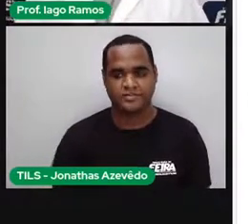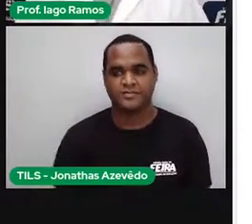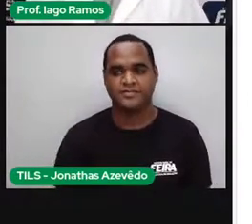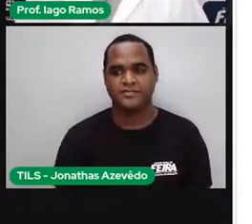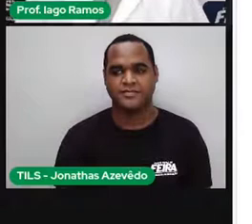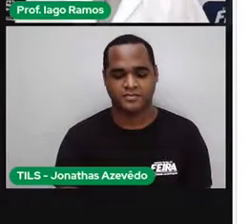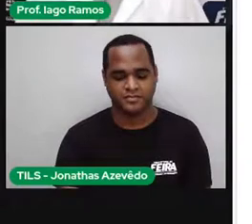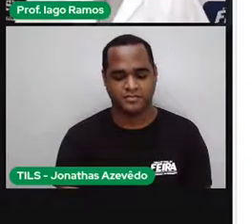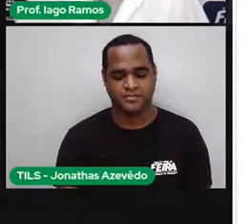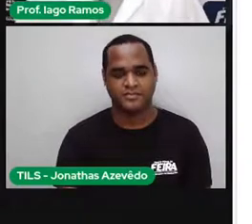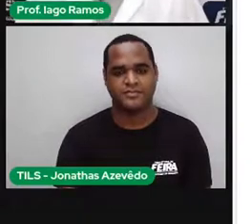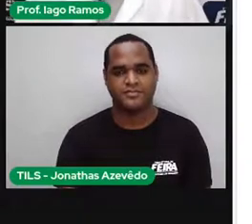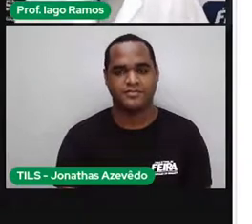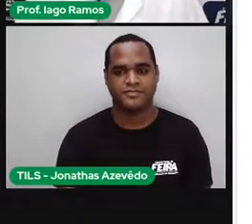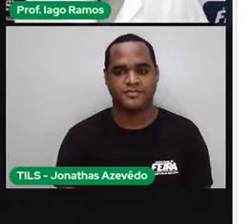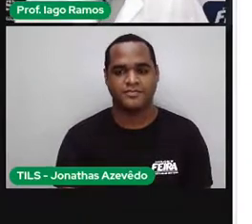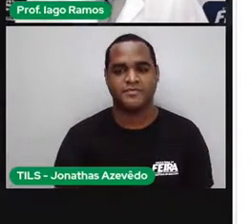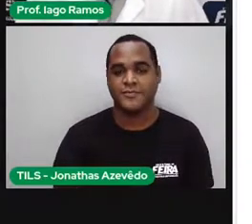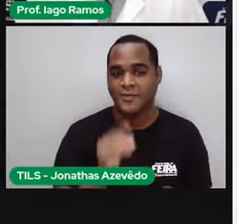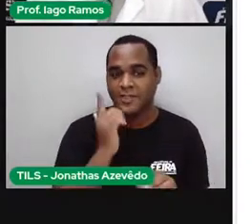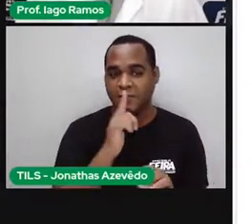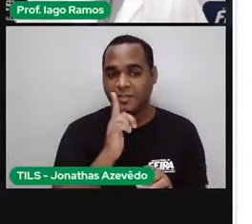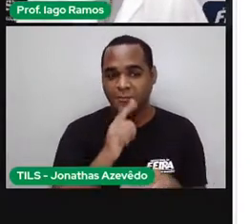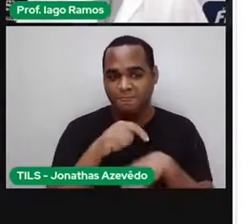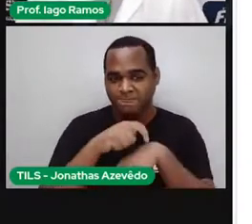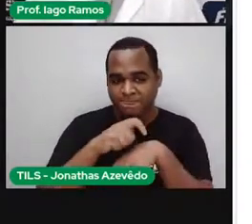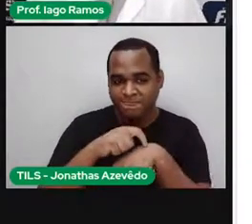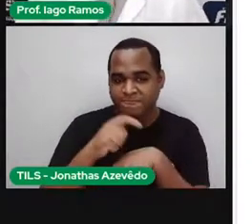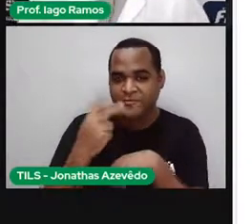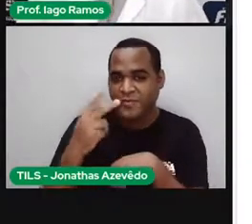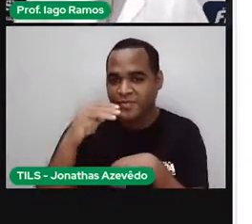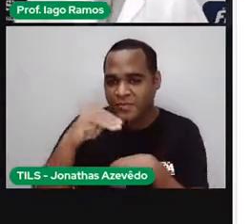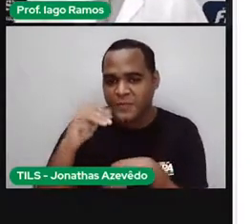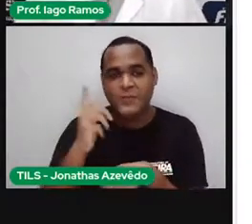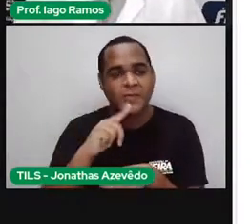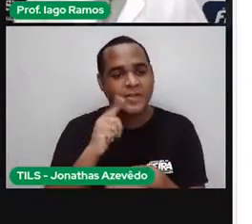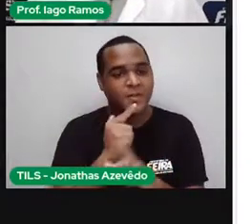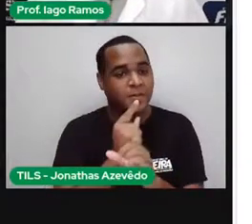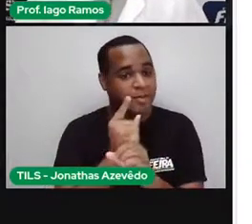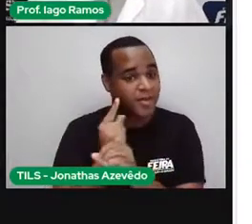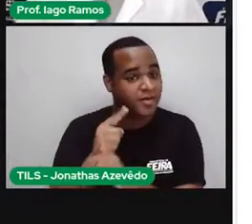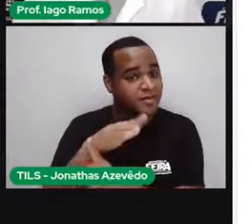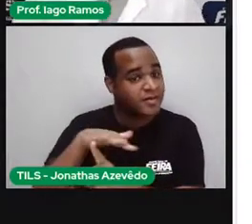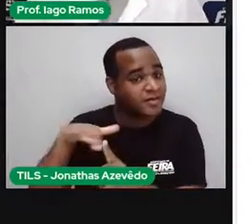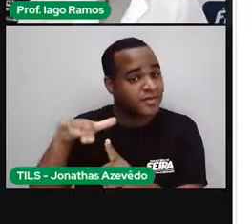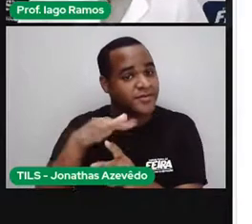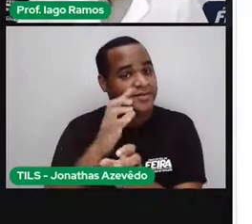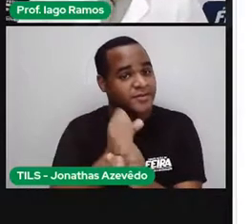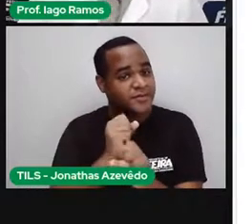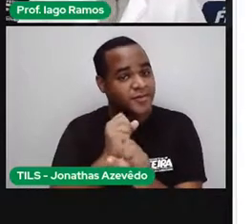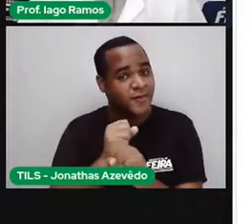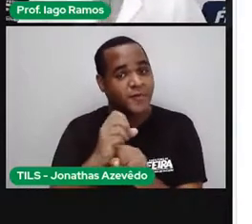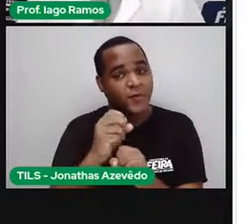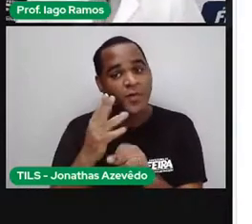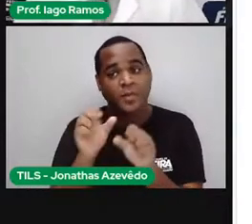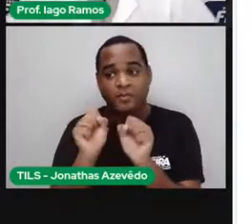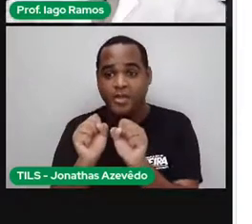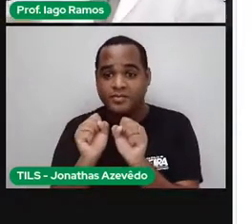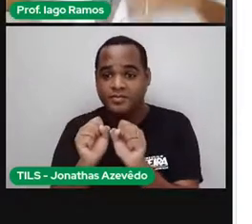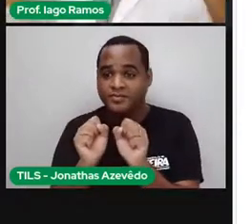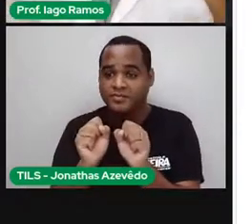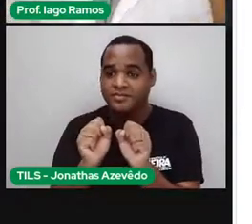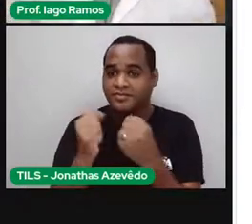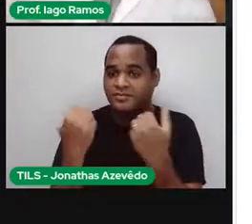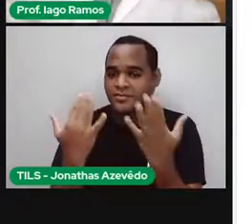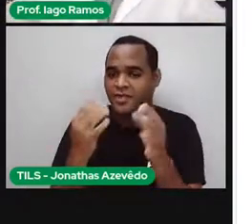é Você já conseguiu encontrar o valor dessa área não é possível que sim ou talvez não